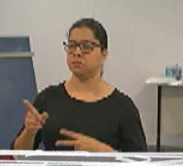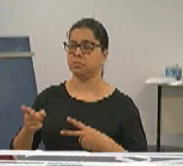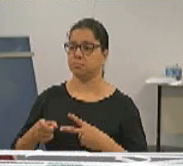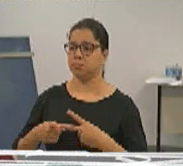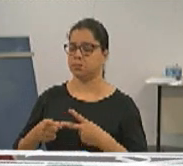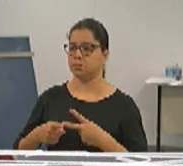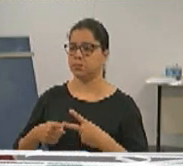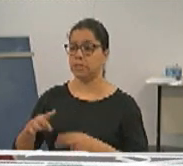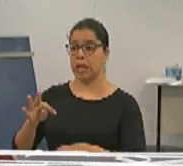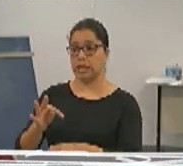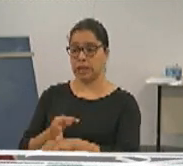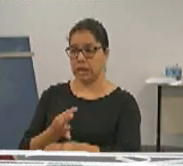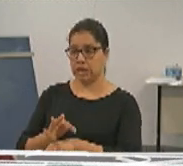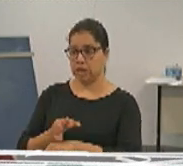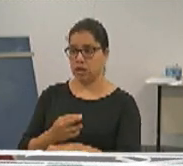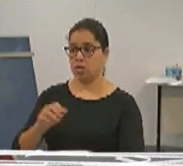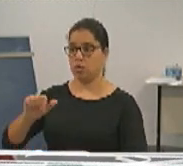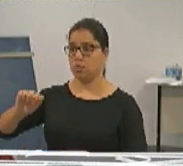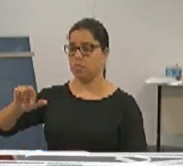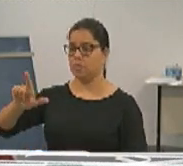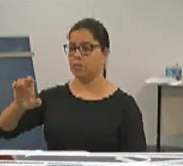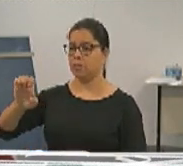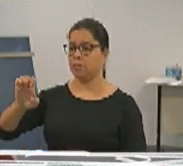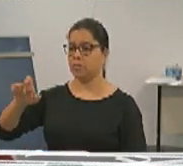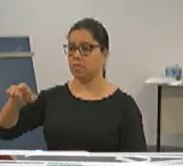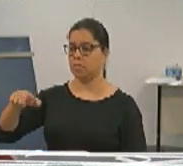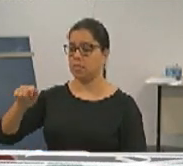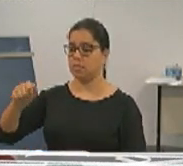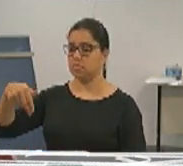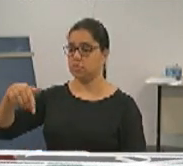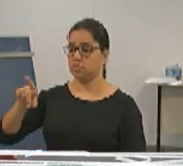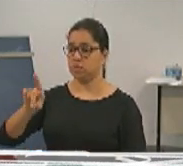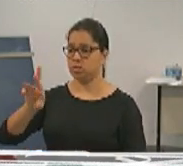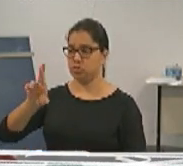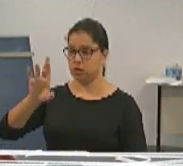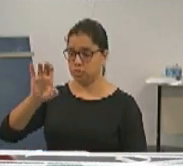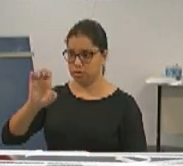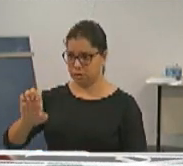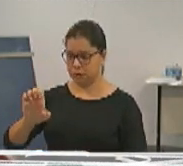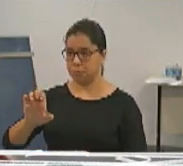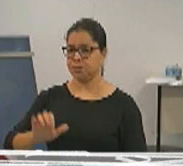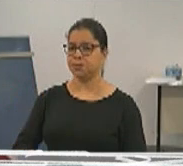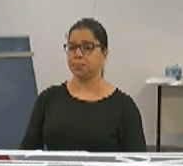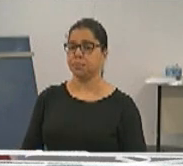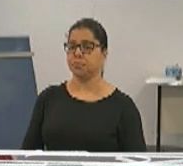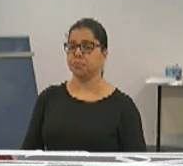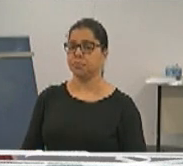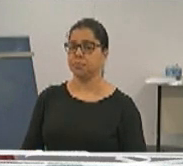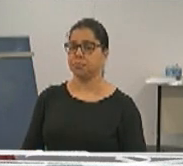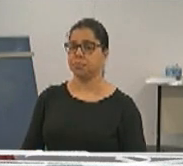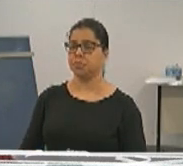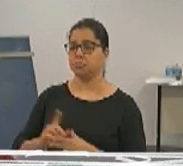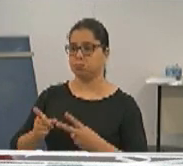O técnico administrativo Alexandre Satoshi Ivogarski, do